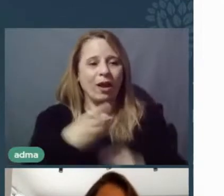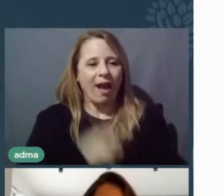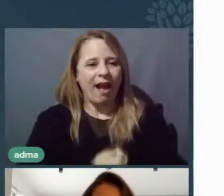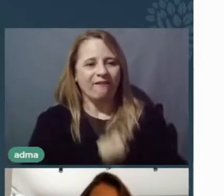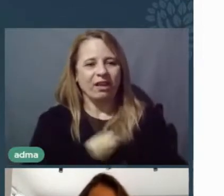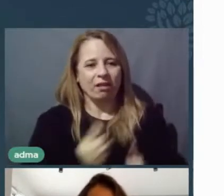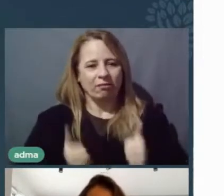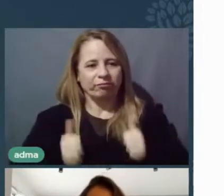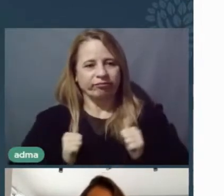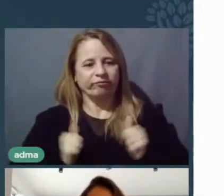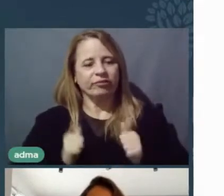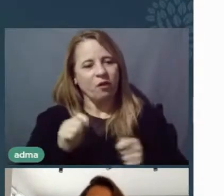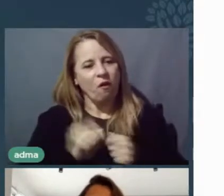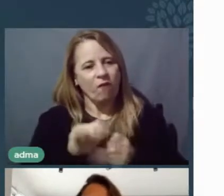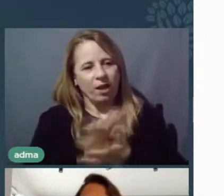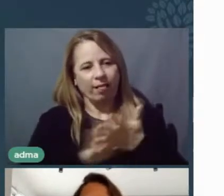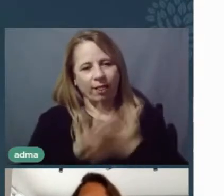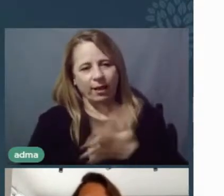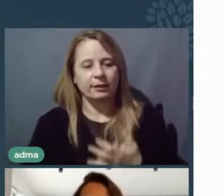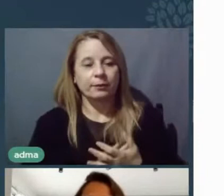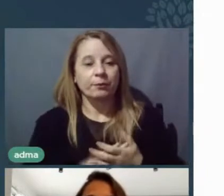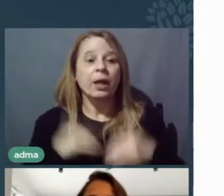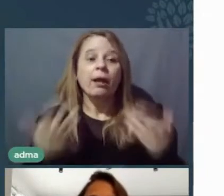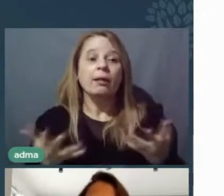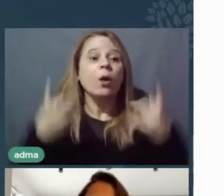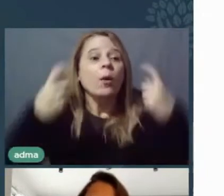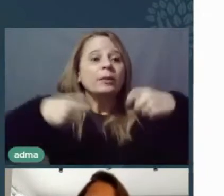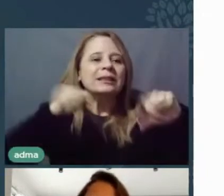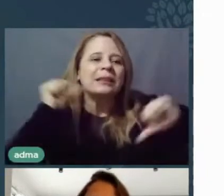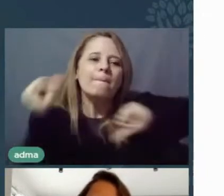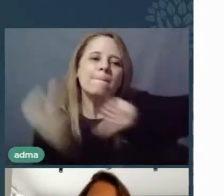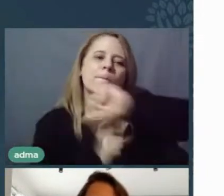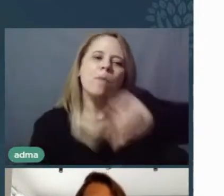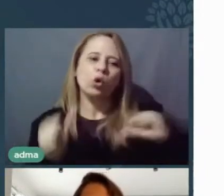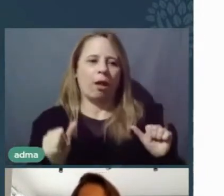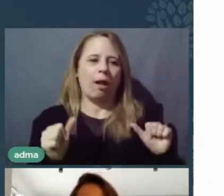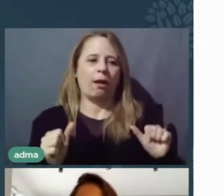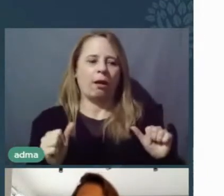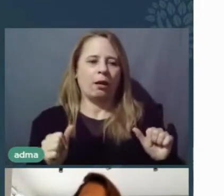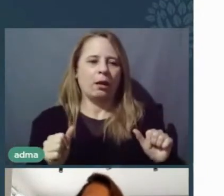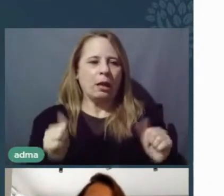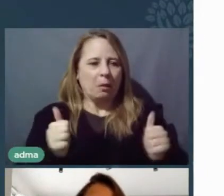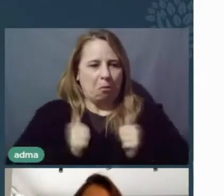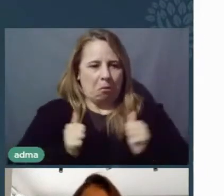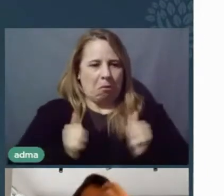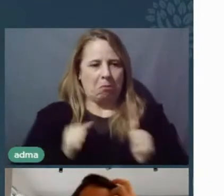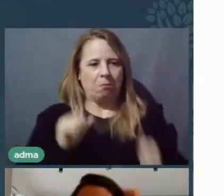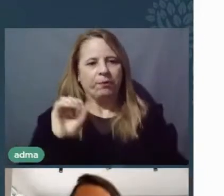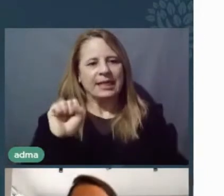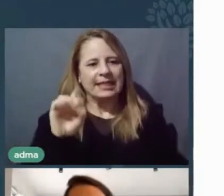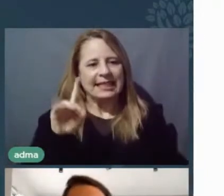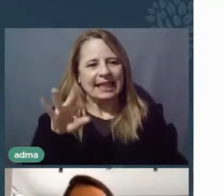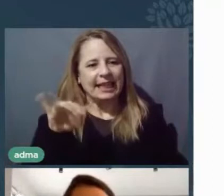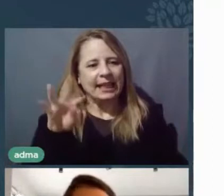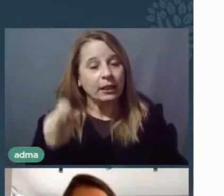suas outras morbidades. Então, o que nós temos que fazer para mudar esse tópico sedentarismo, colocar a criança para